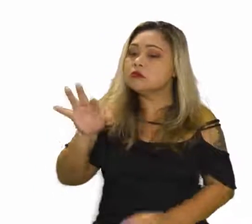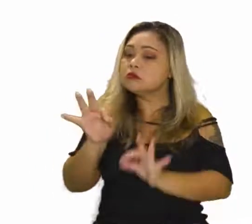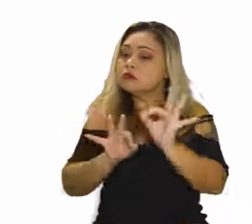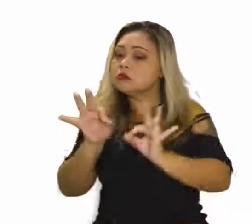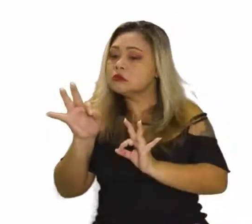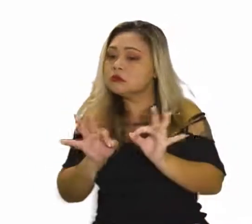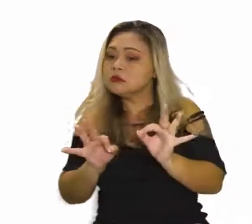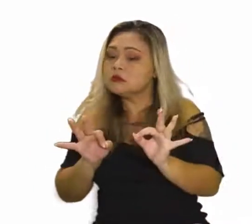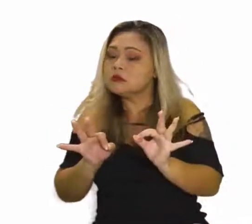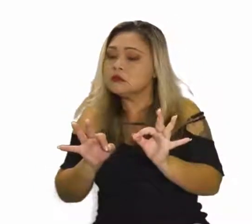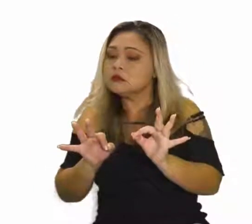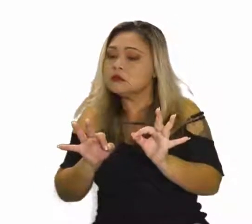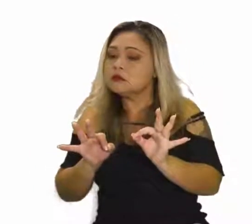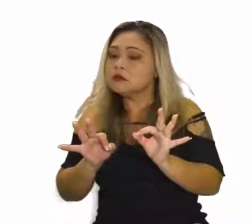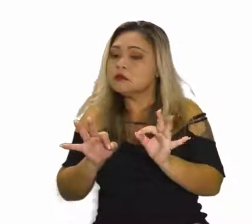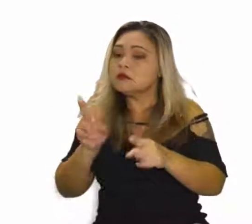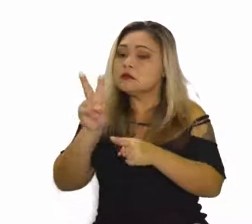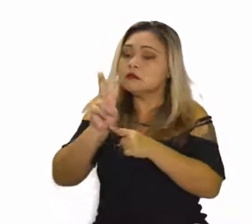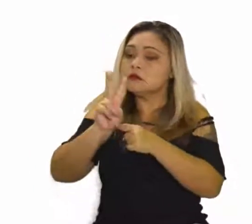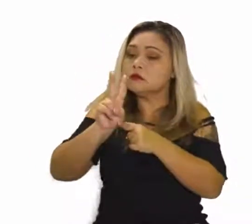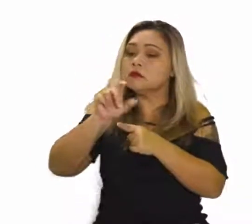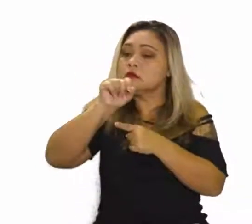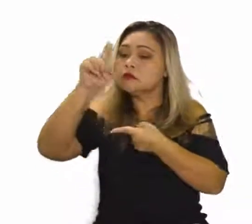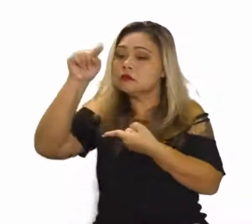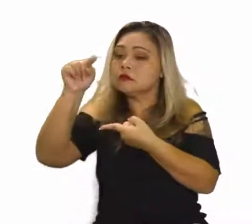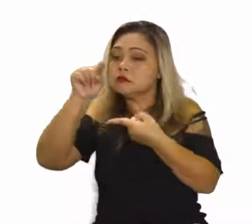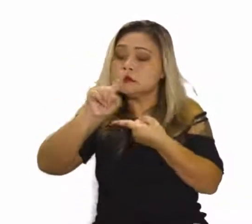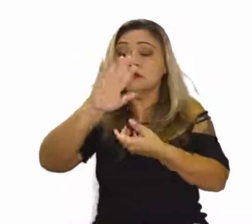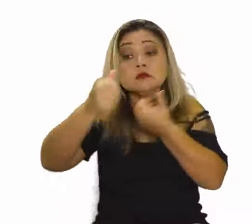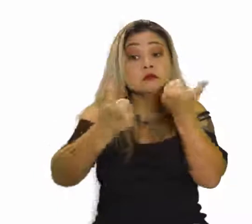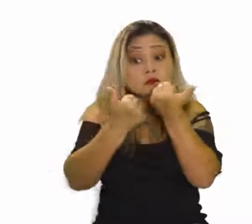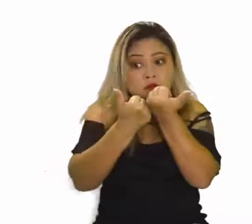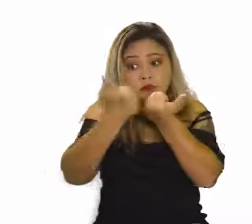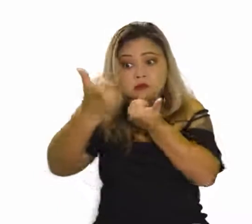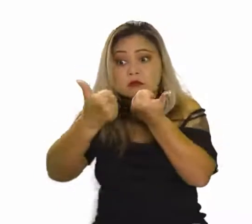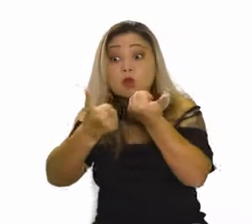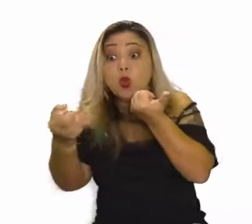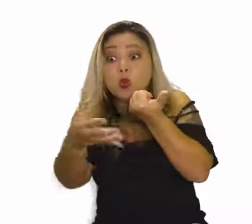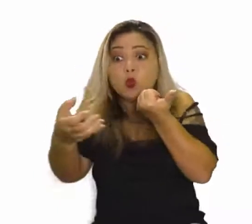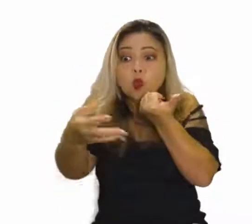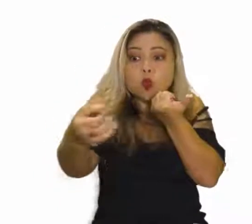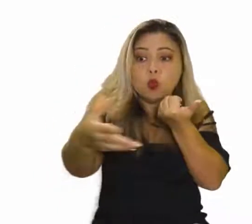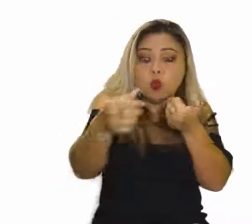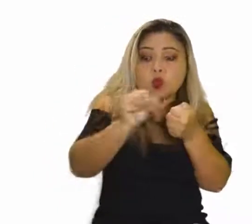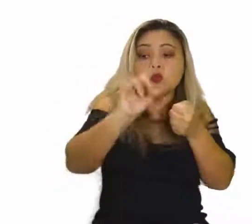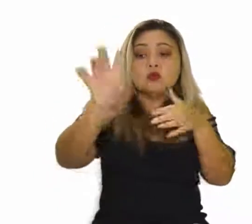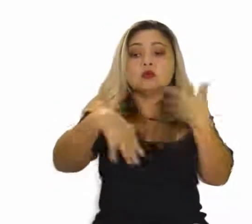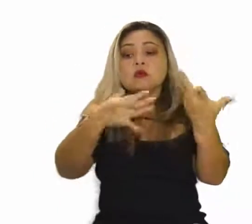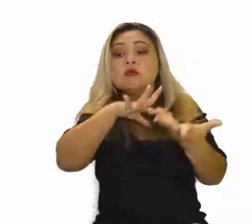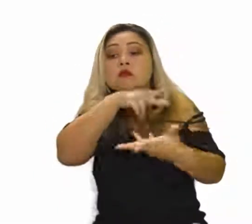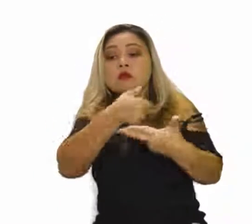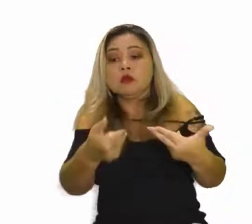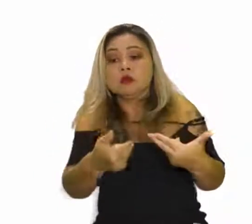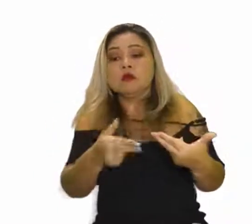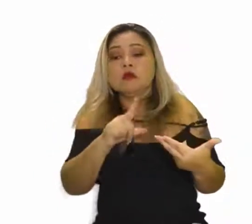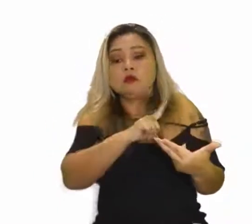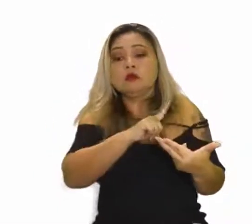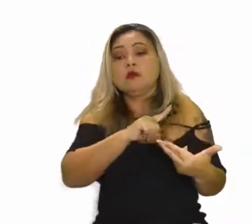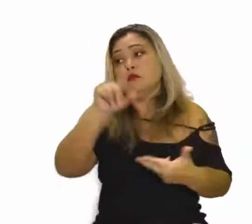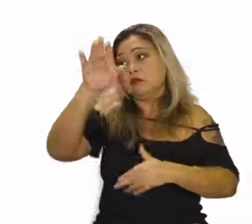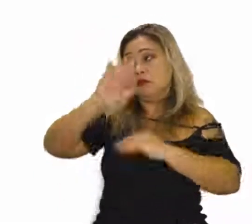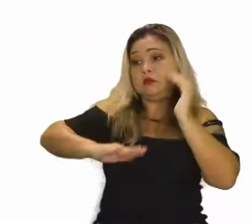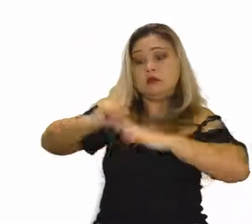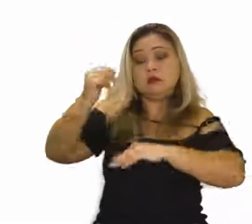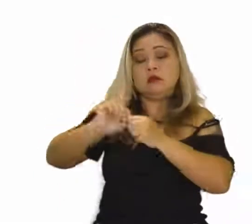estrutura de criar, de repor esses animais, tá bom? Mas eu sei que existem